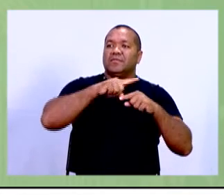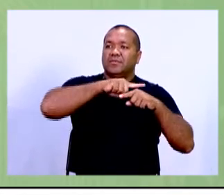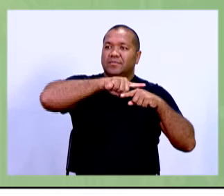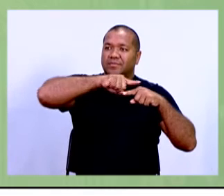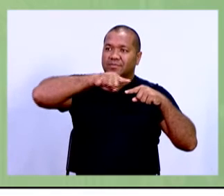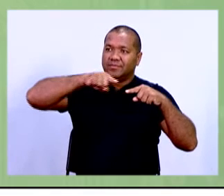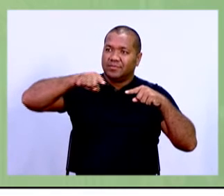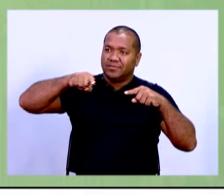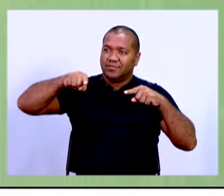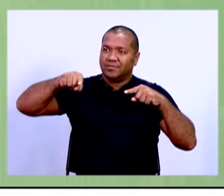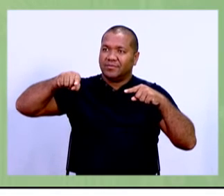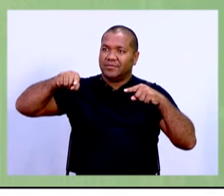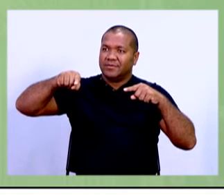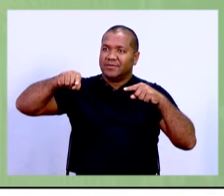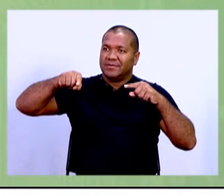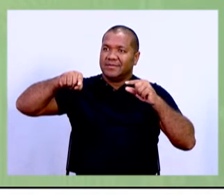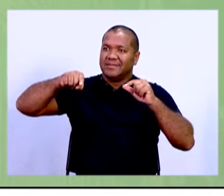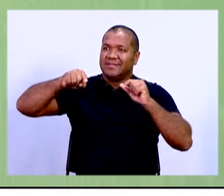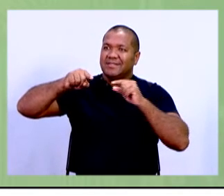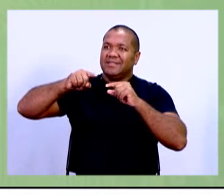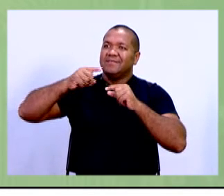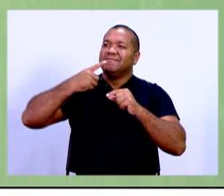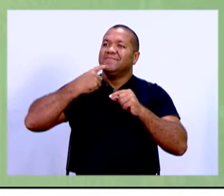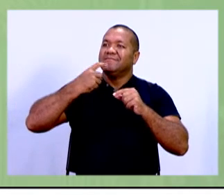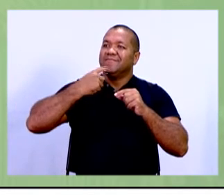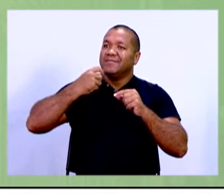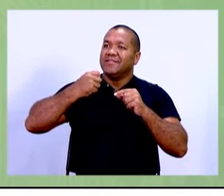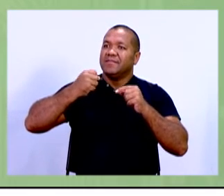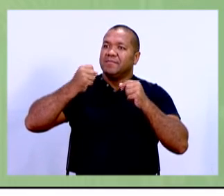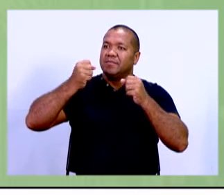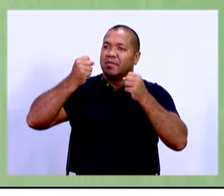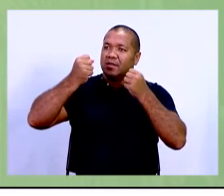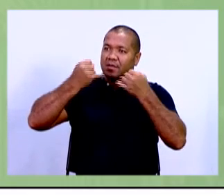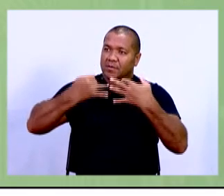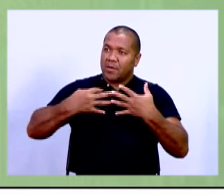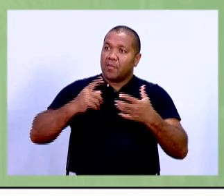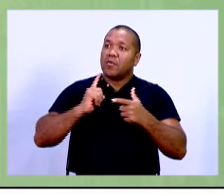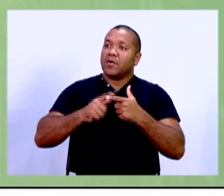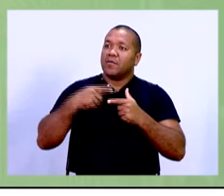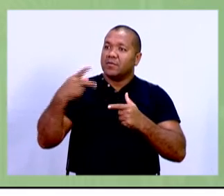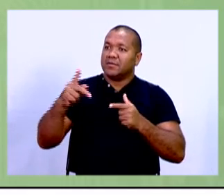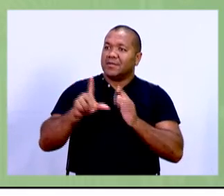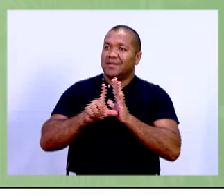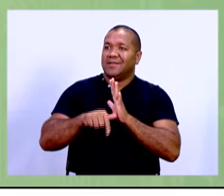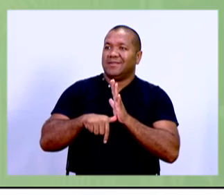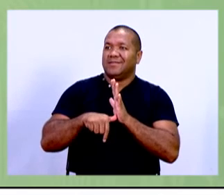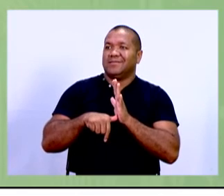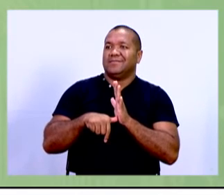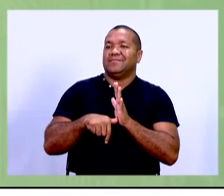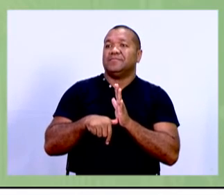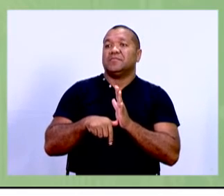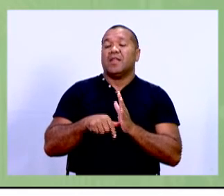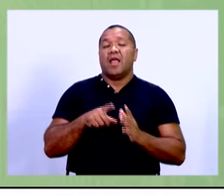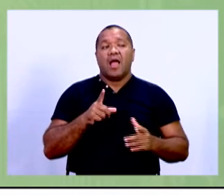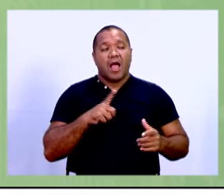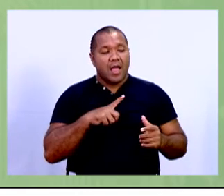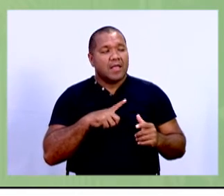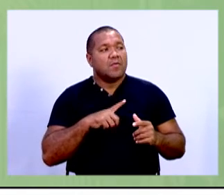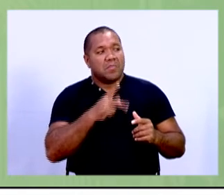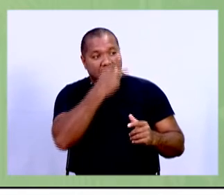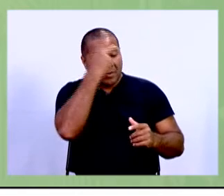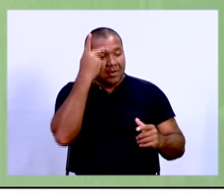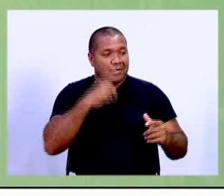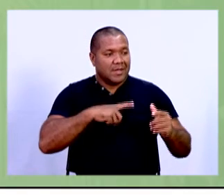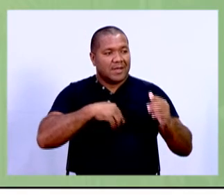quando passa dessa linha padrão é porque você está atrasado. Mas aí o pessoal da empresa, da equipe deu um gás, o pessoal